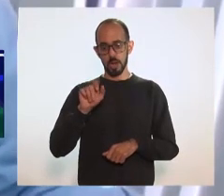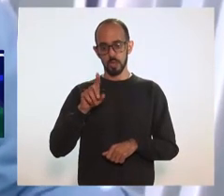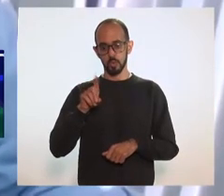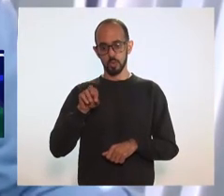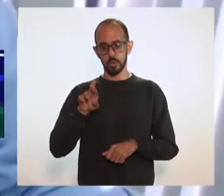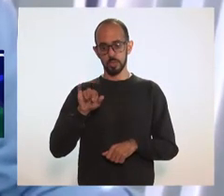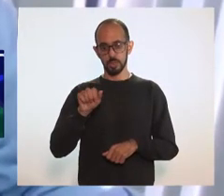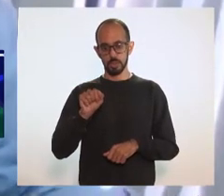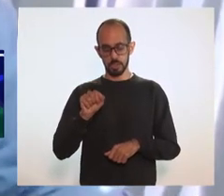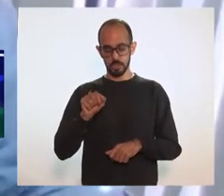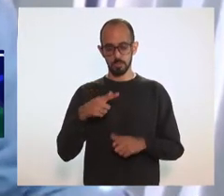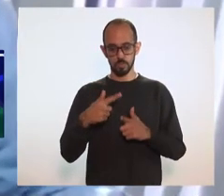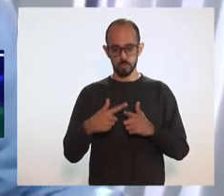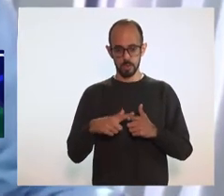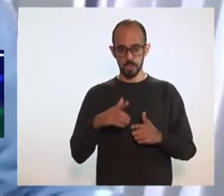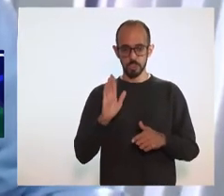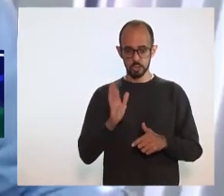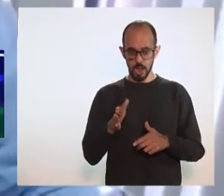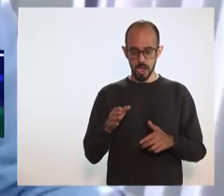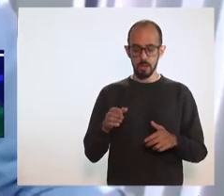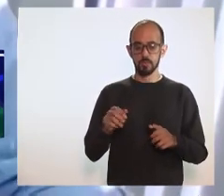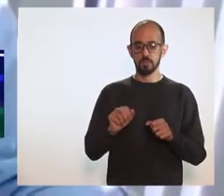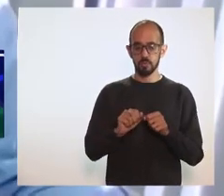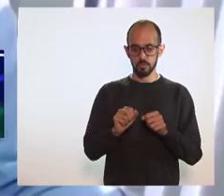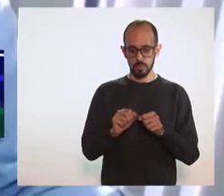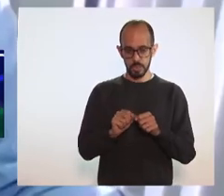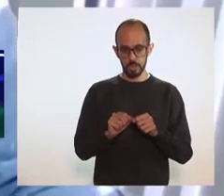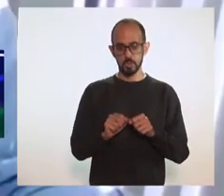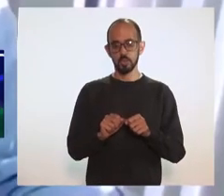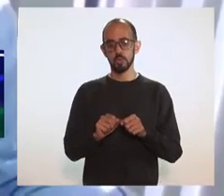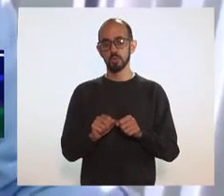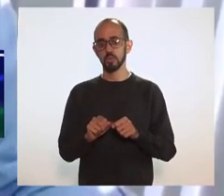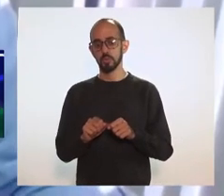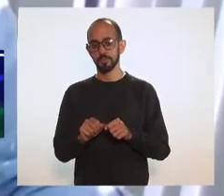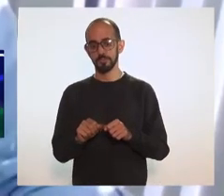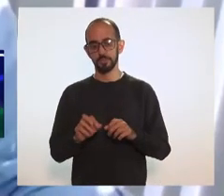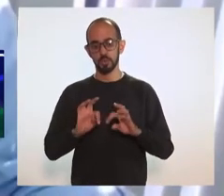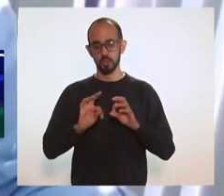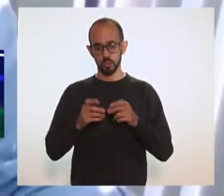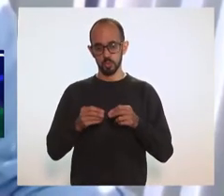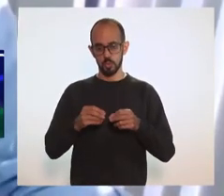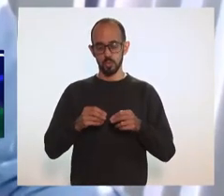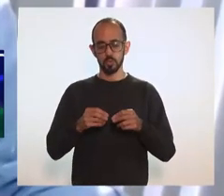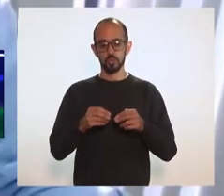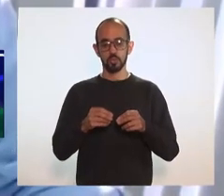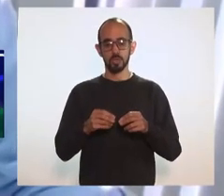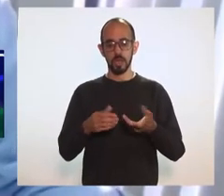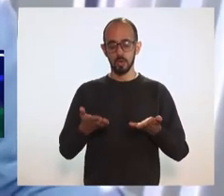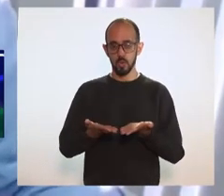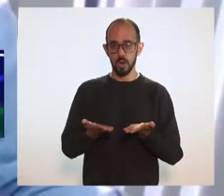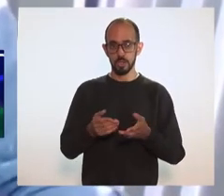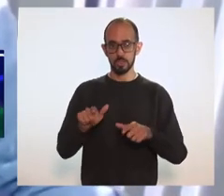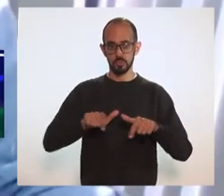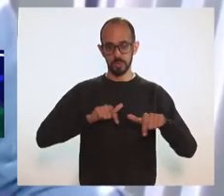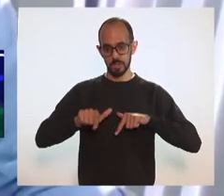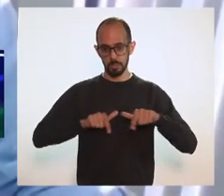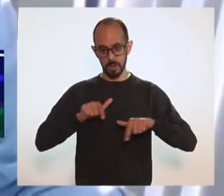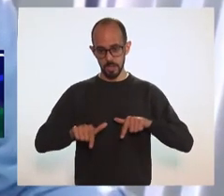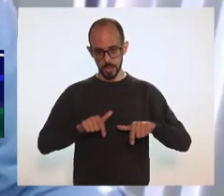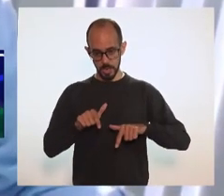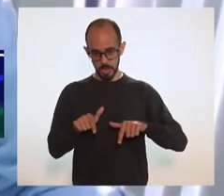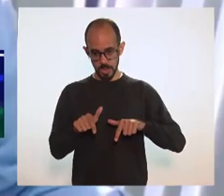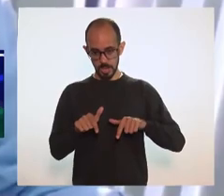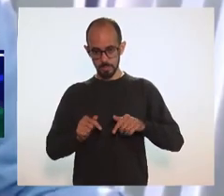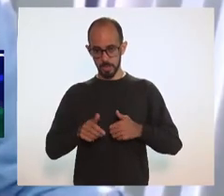recurso já foi interposto hoje. Portanto, vamos trabalhar agora para ver se é possível manter essa lei, que